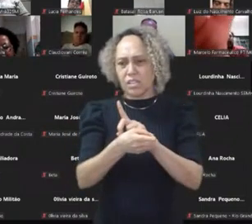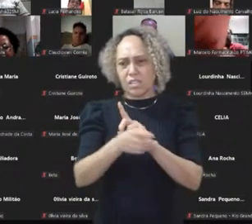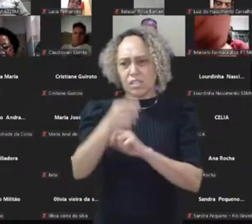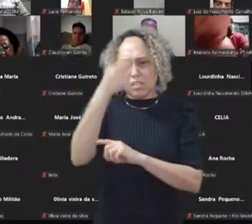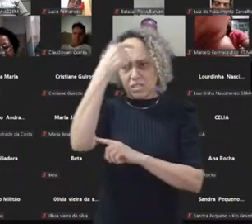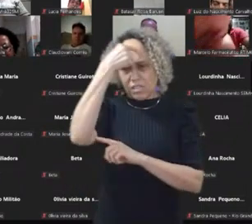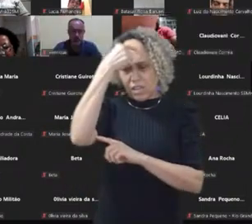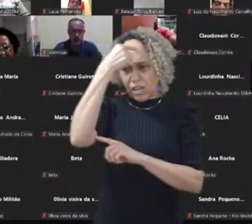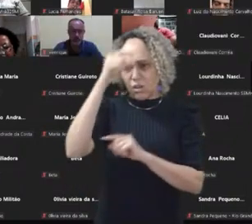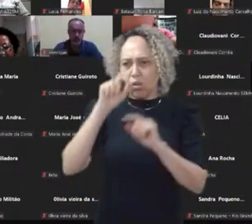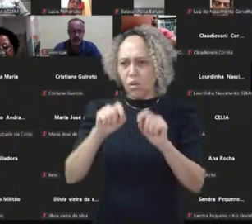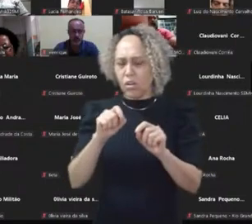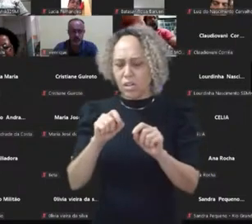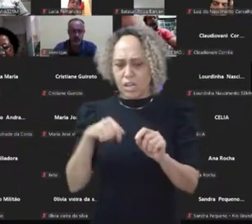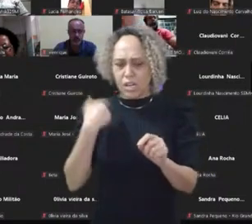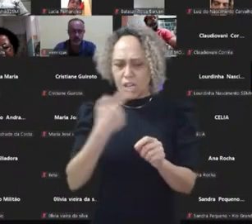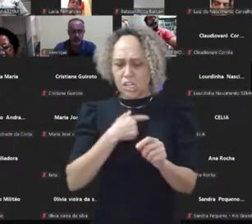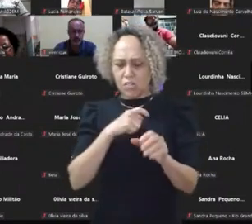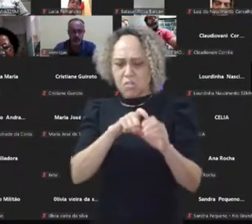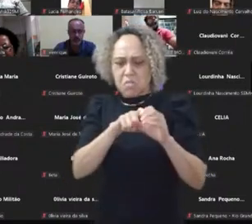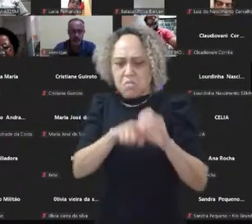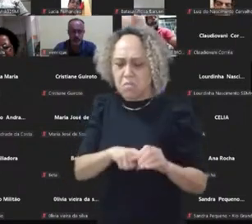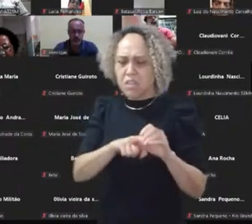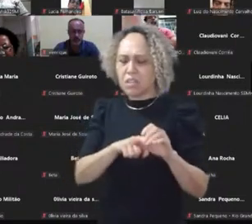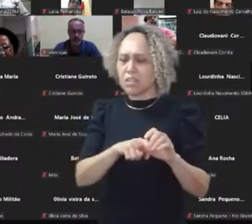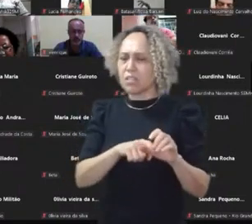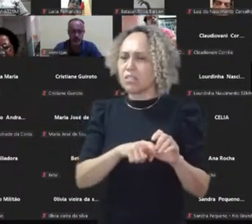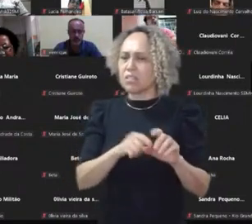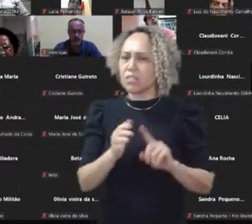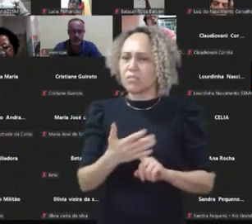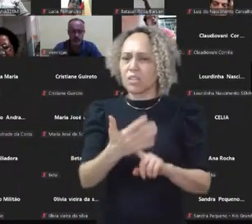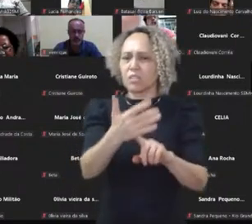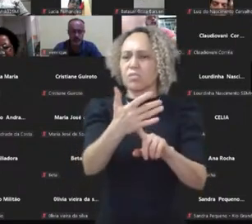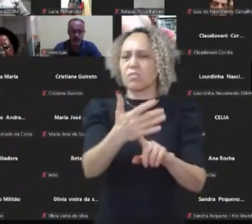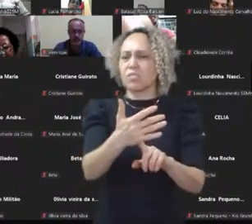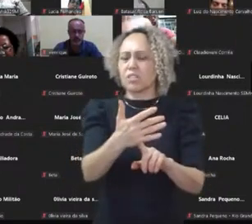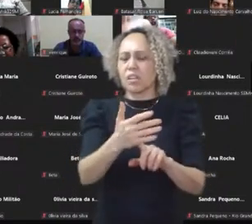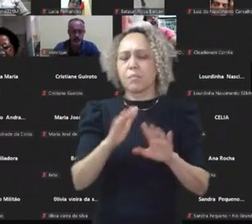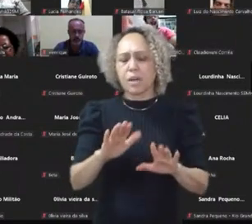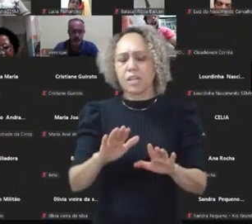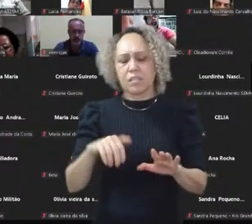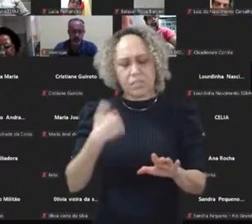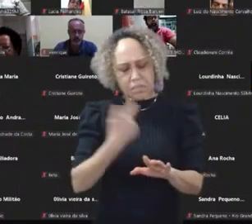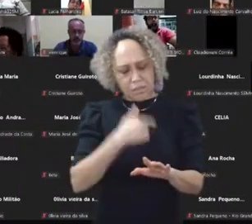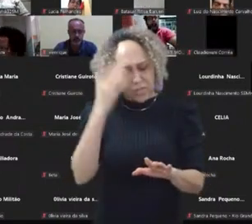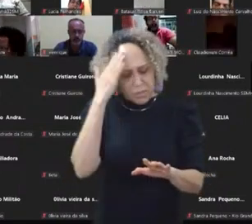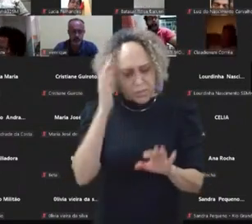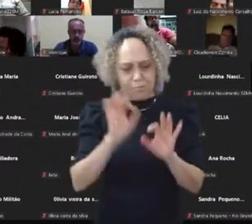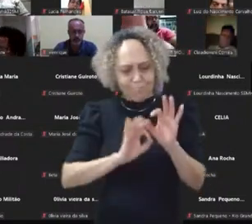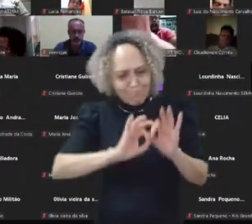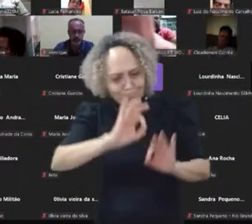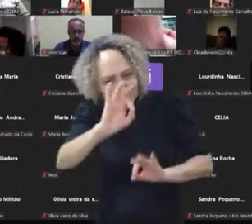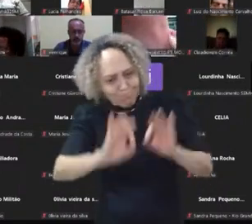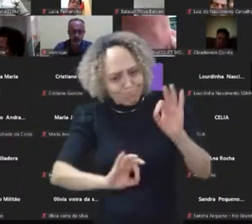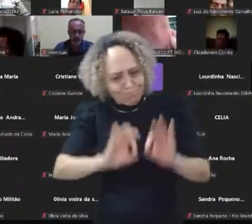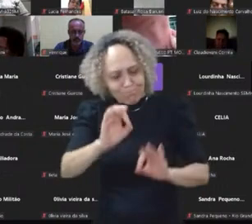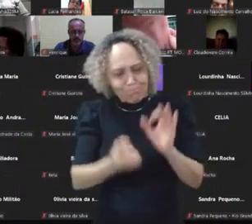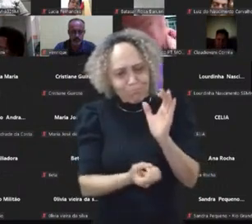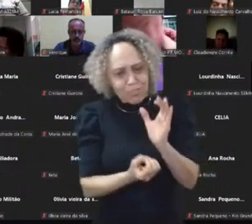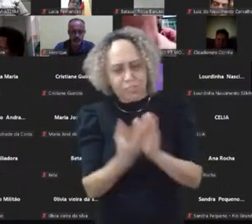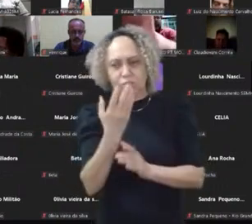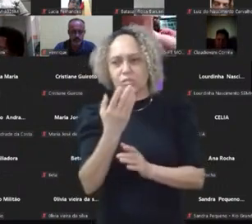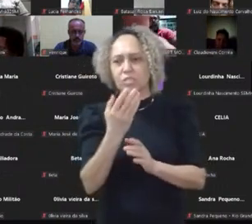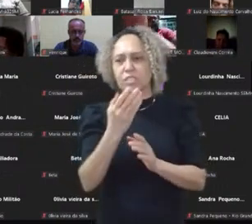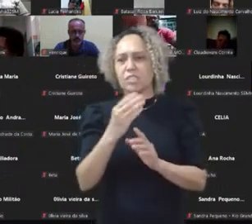das tecnologias é a gente também entender que nós podemos construir e produzir tecnologias e não o